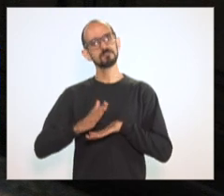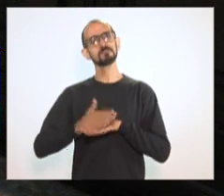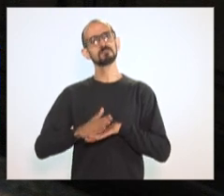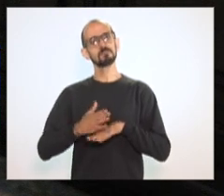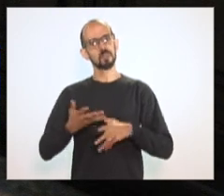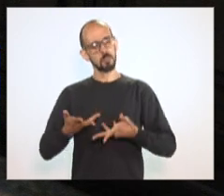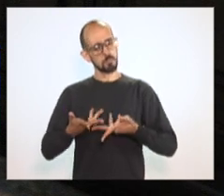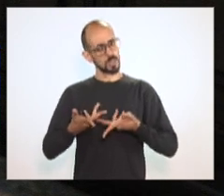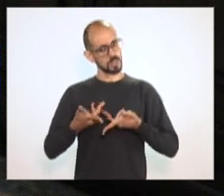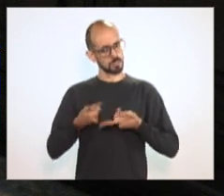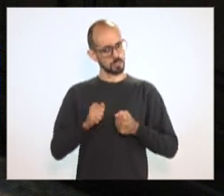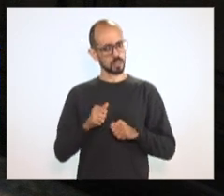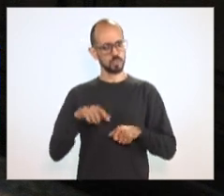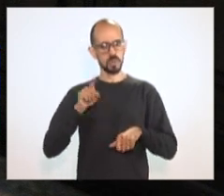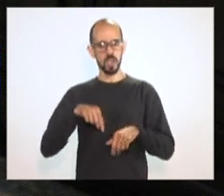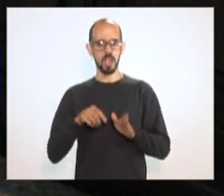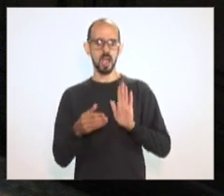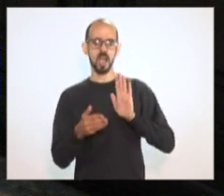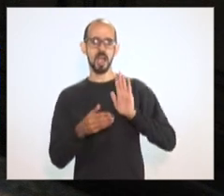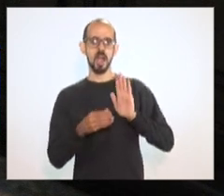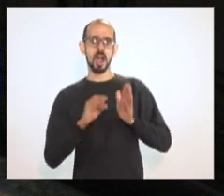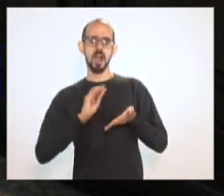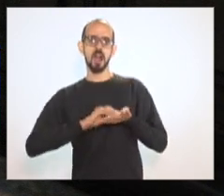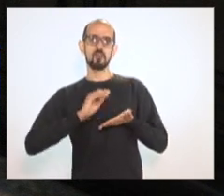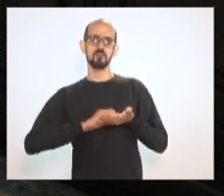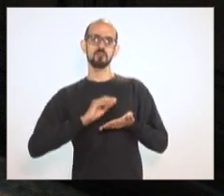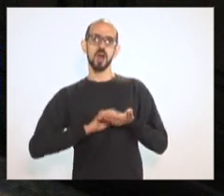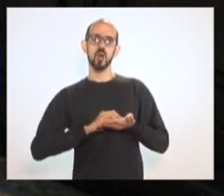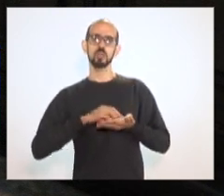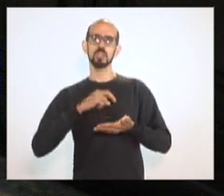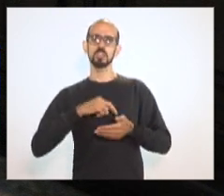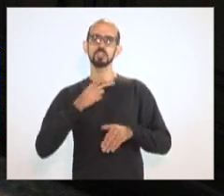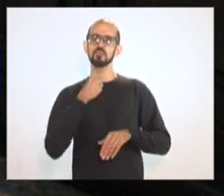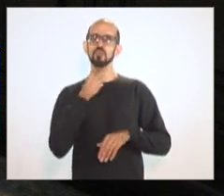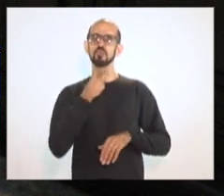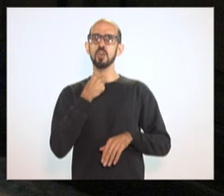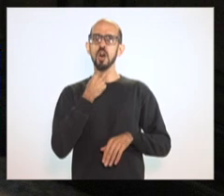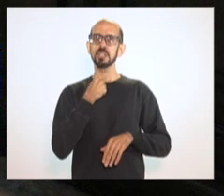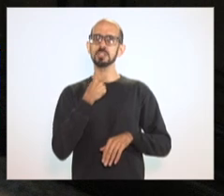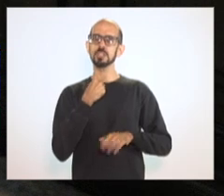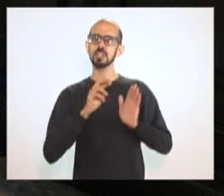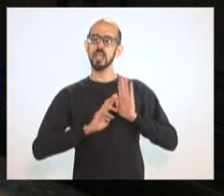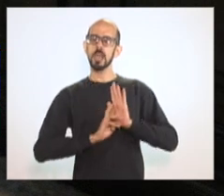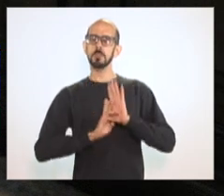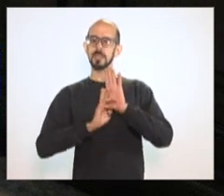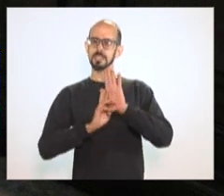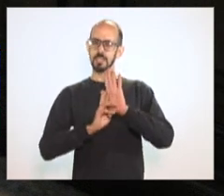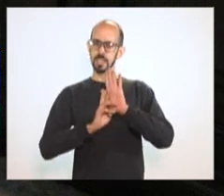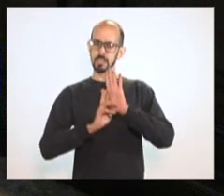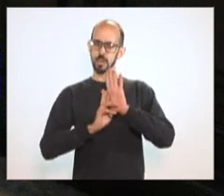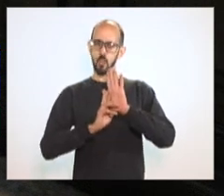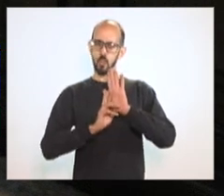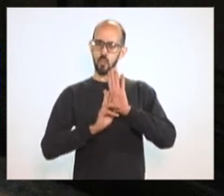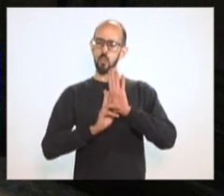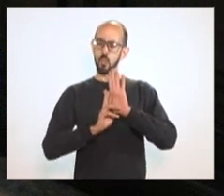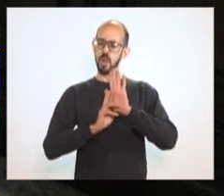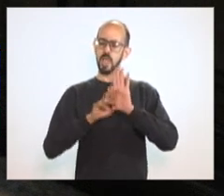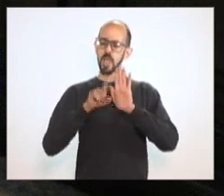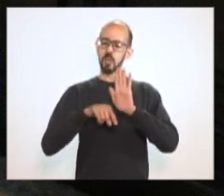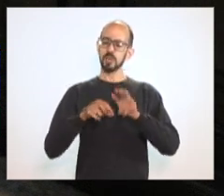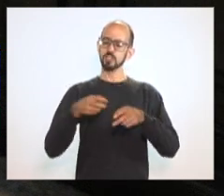a falta de voz né não dá voz pra nós é assim que a gente vai vendo